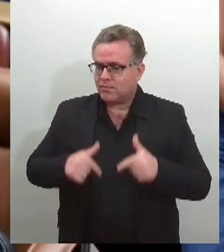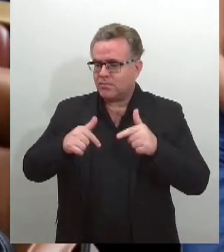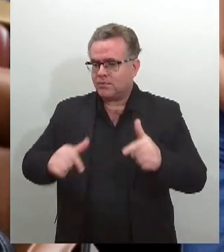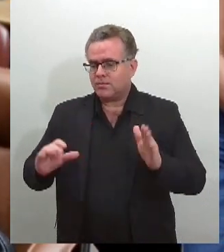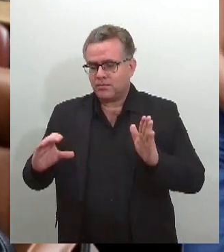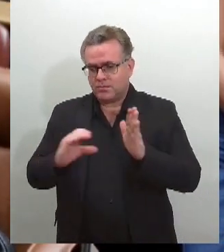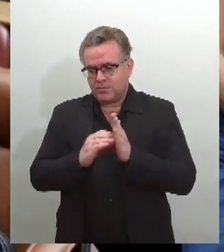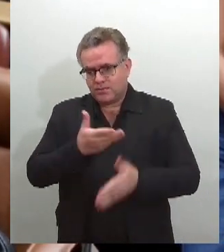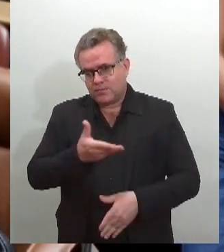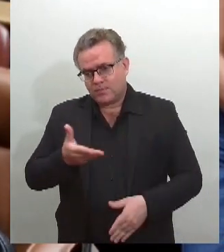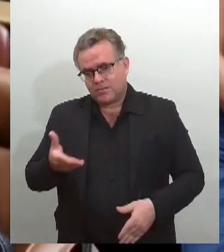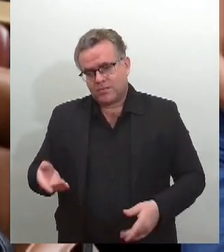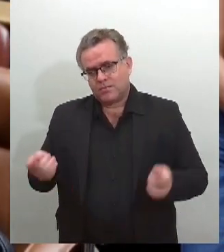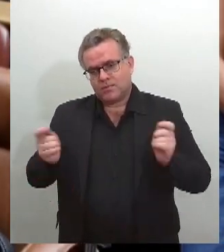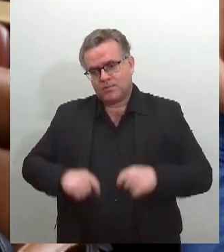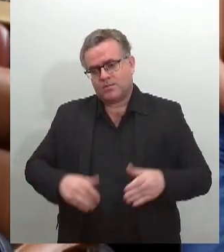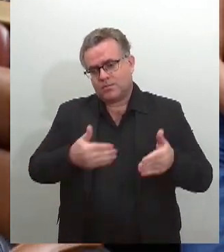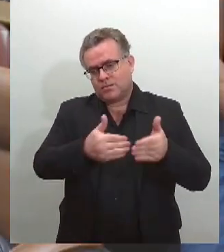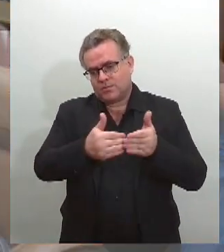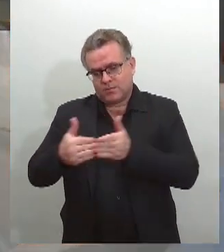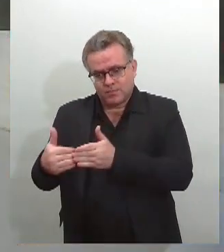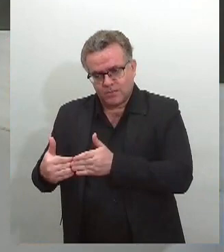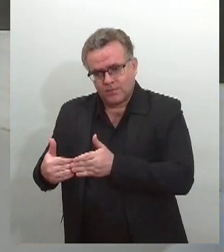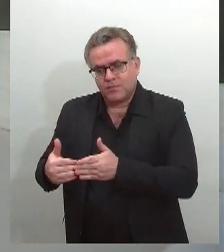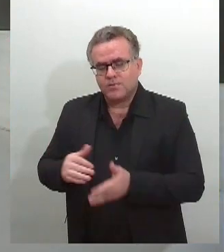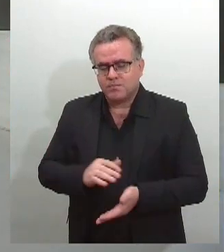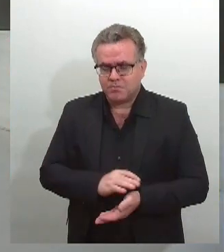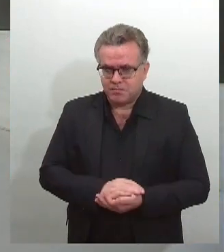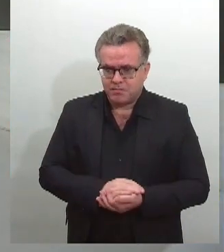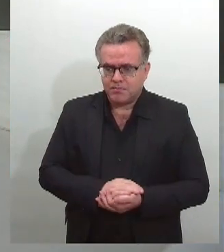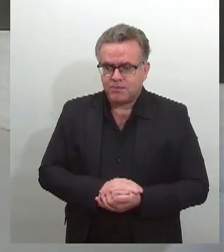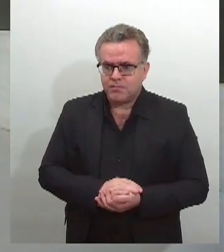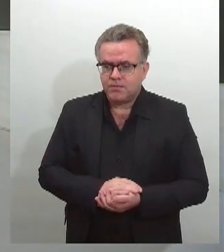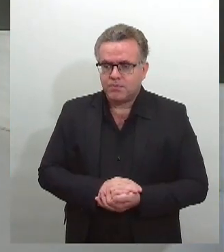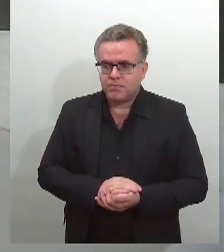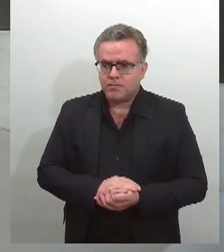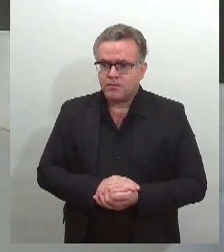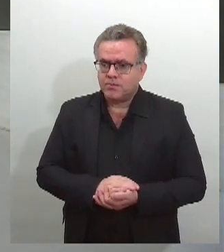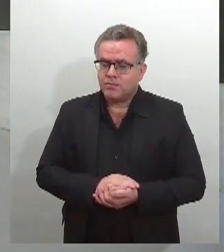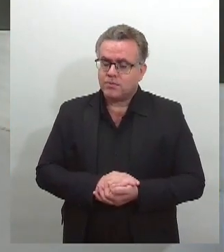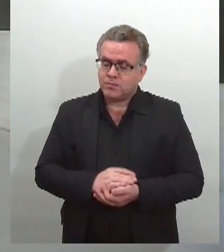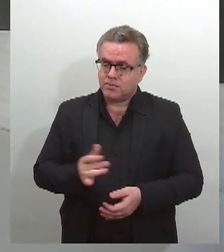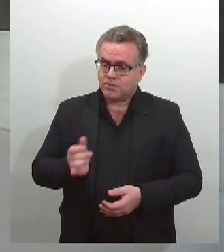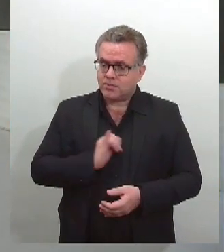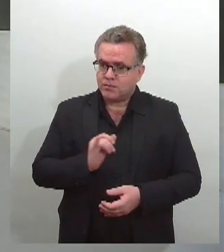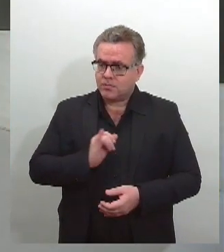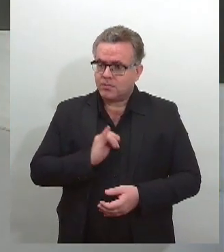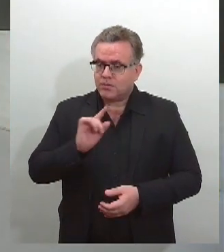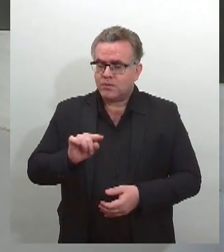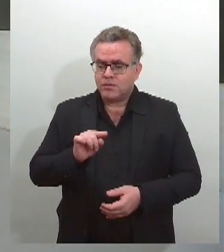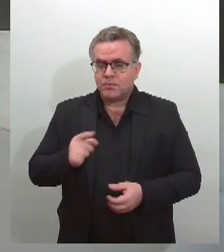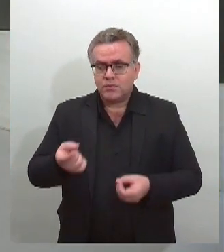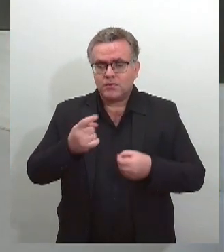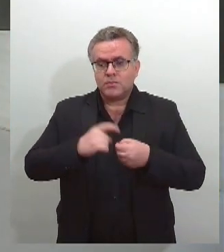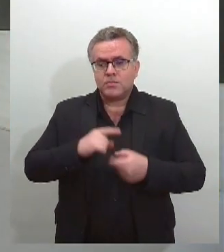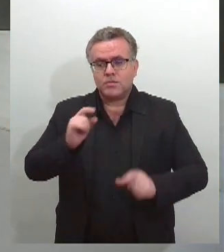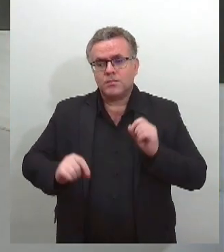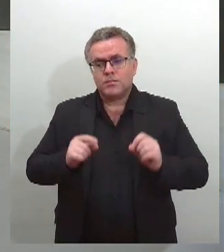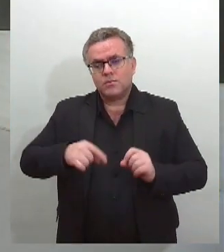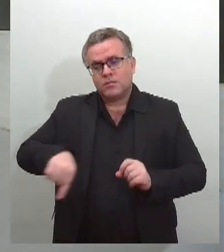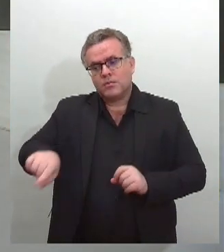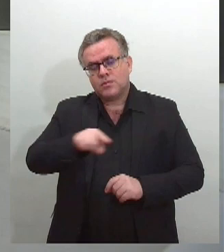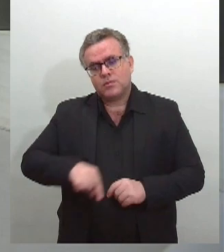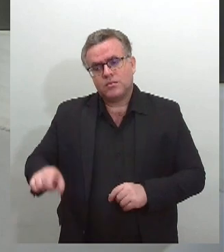é tão invisibilizada no nosso estado. Vamos a um rápido intervalo e na volta você confere. A Assembleia